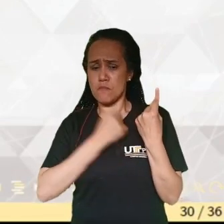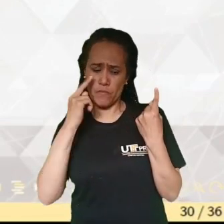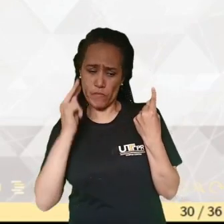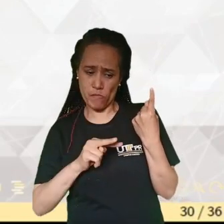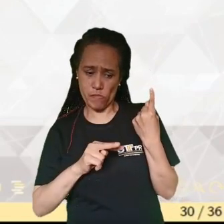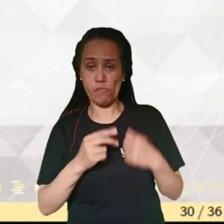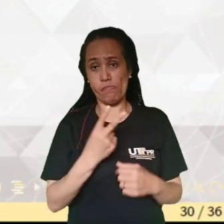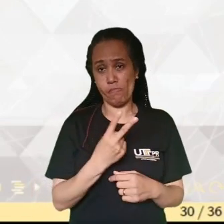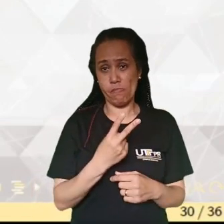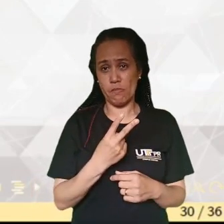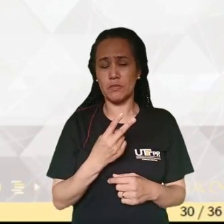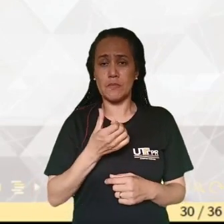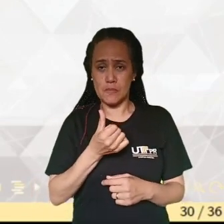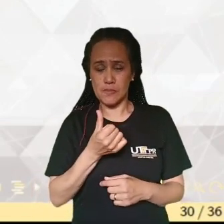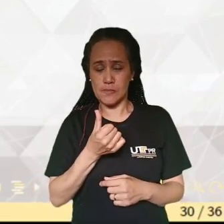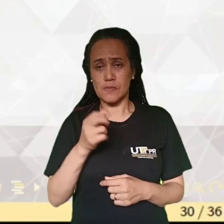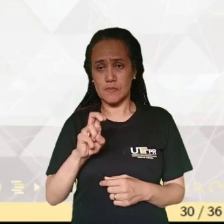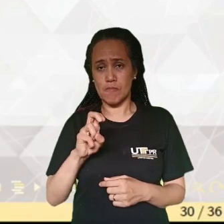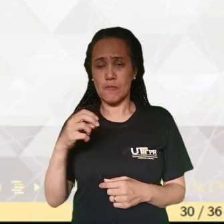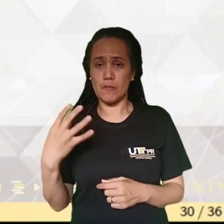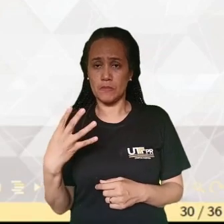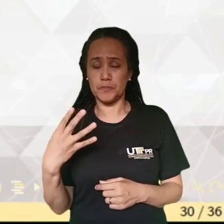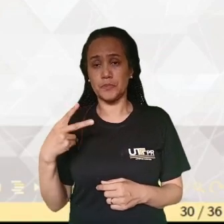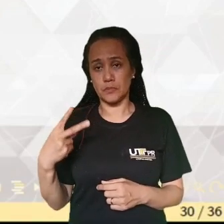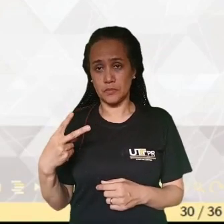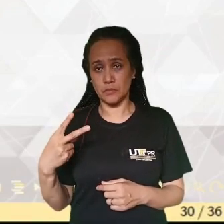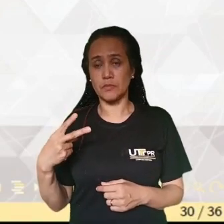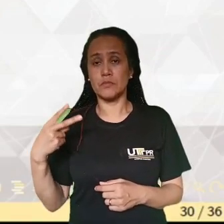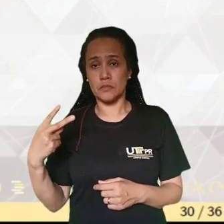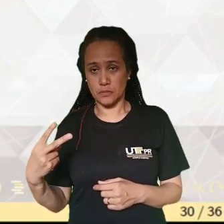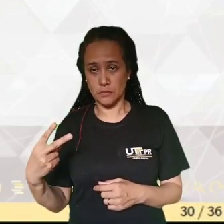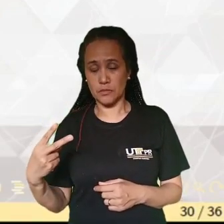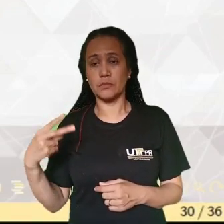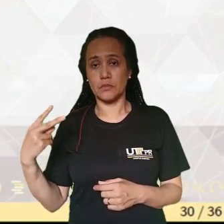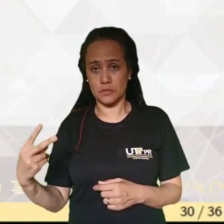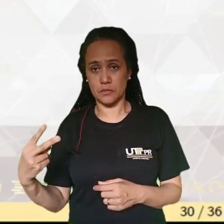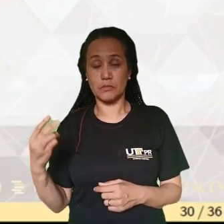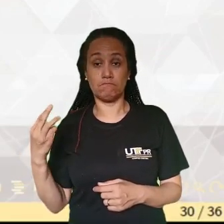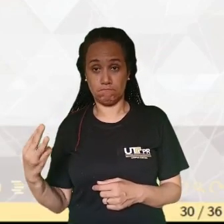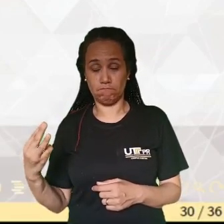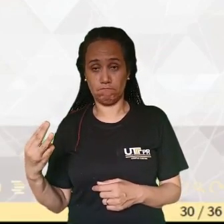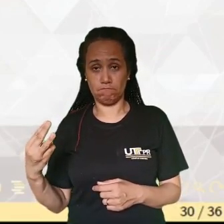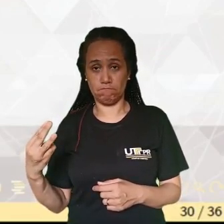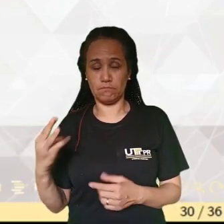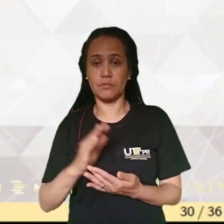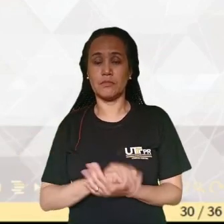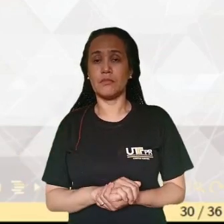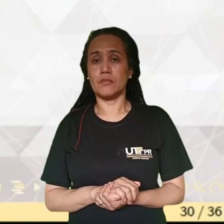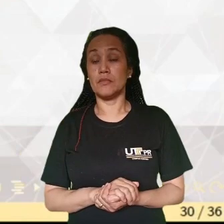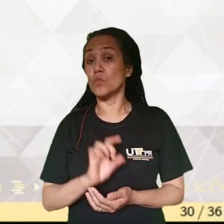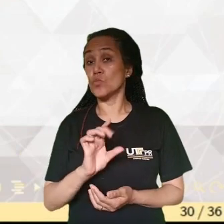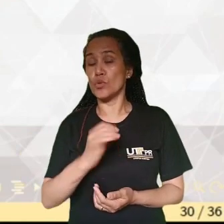é mais observado. Por exemplo, 2, 5, 4, 2, 2, 2,